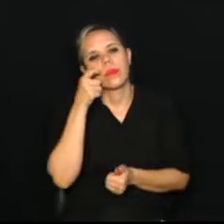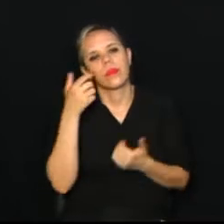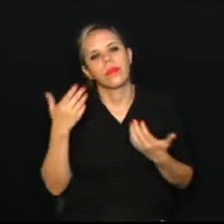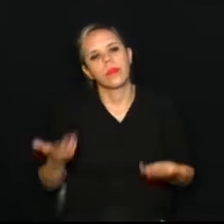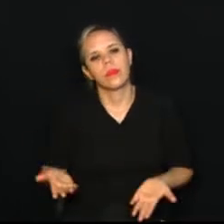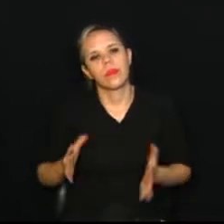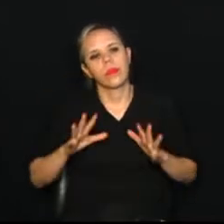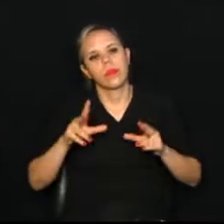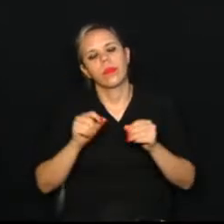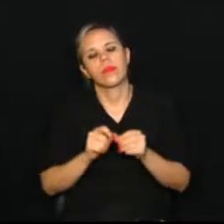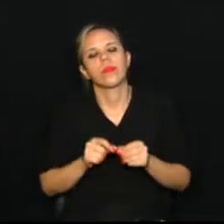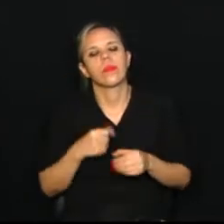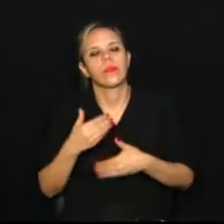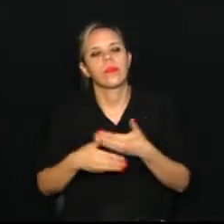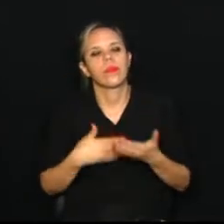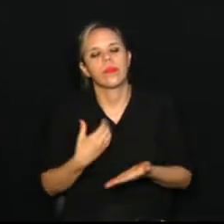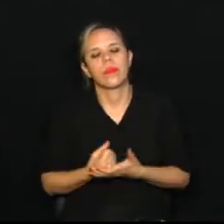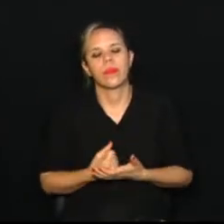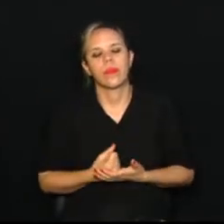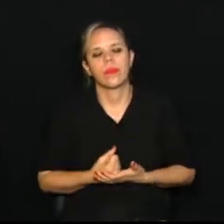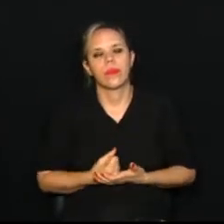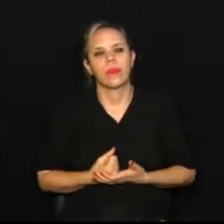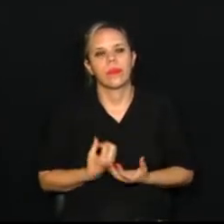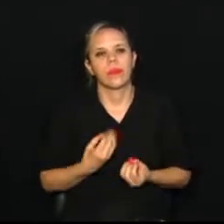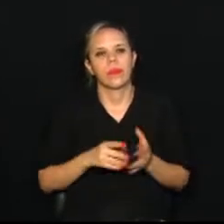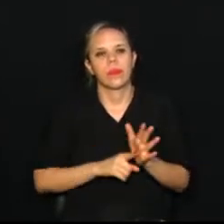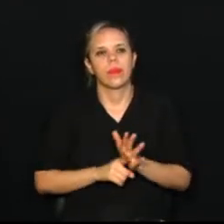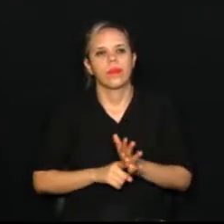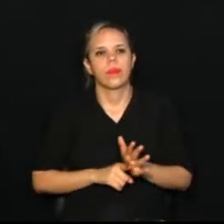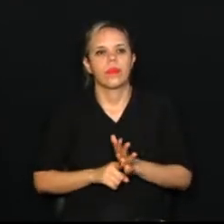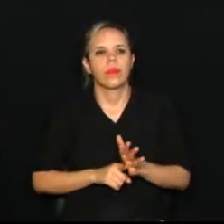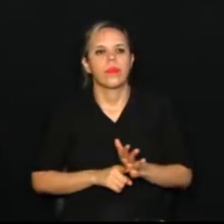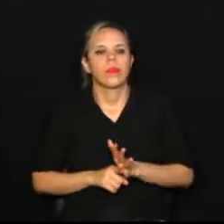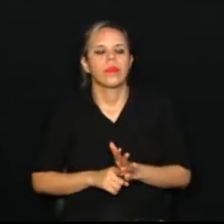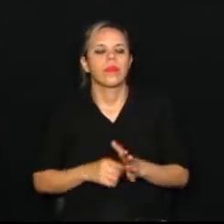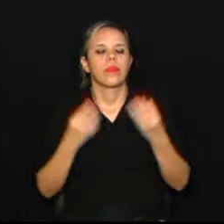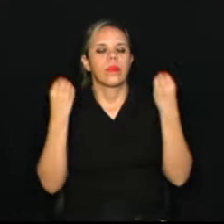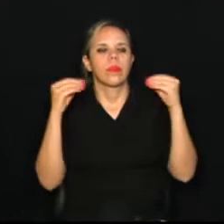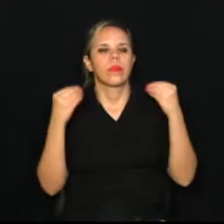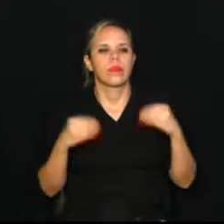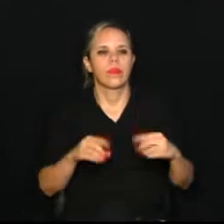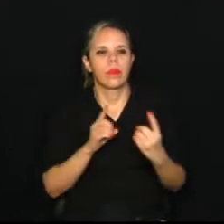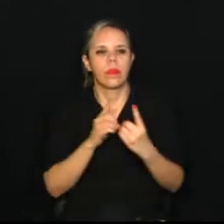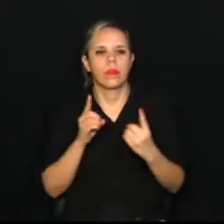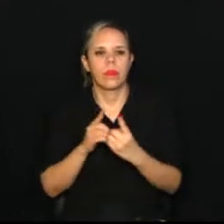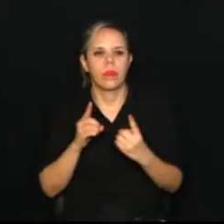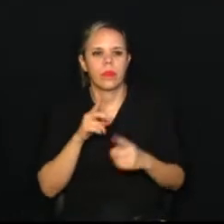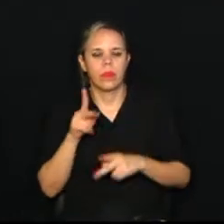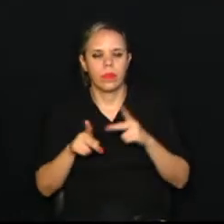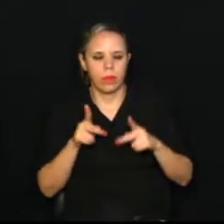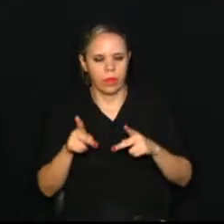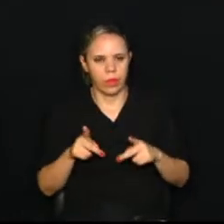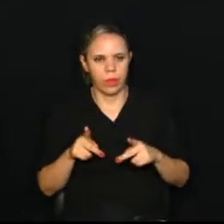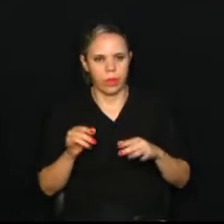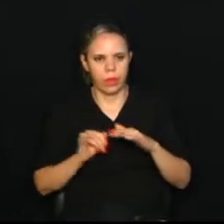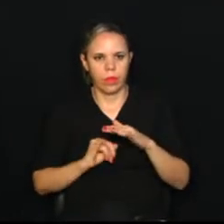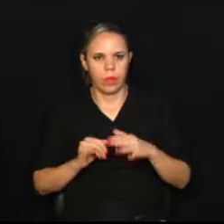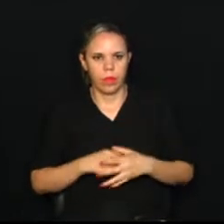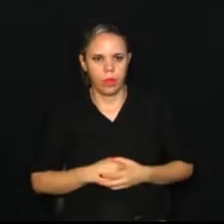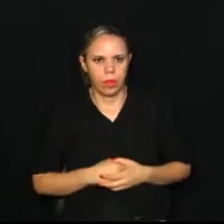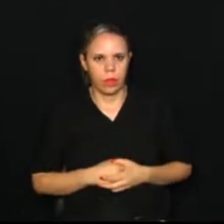de todo o processamento das informações, colocando a serviço das pessoas e das